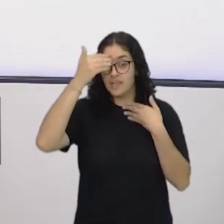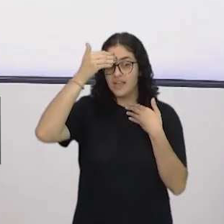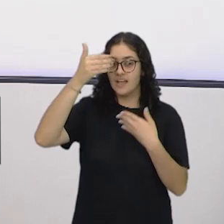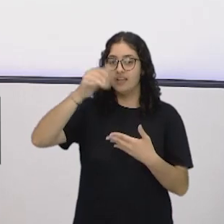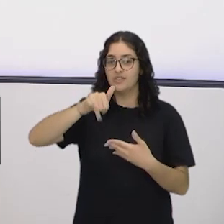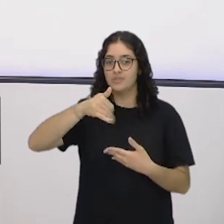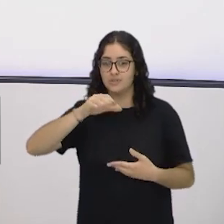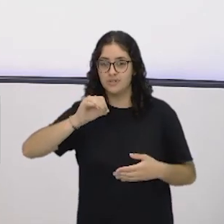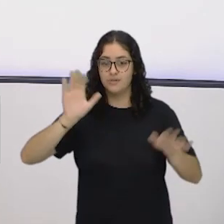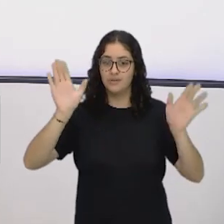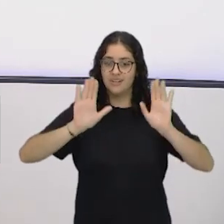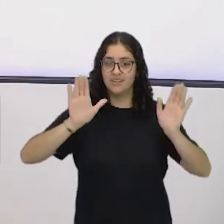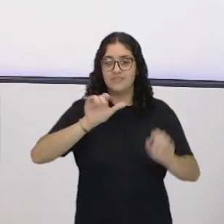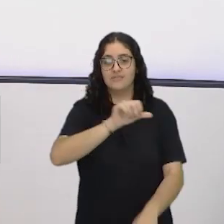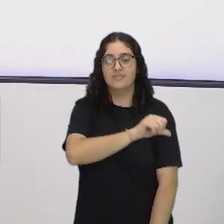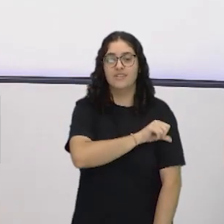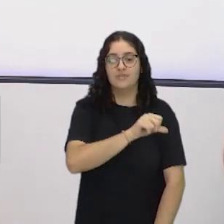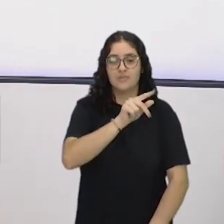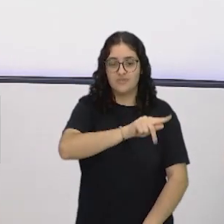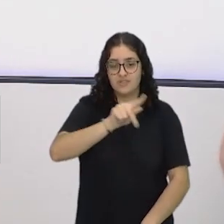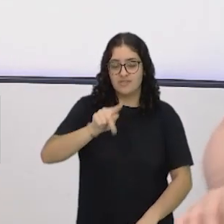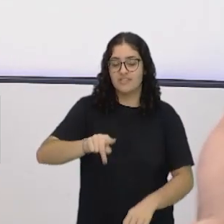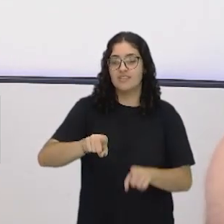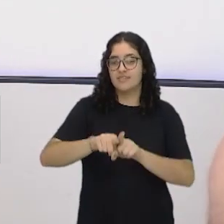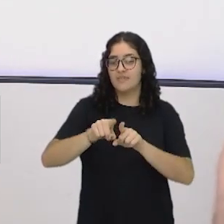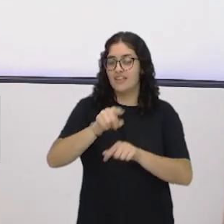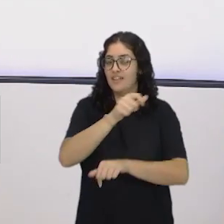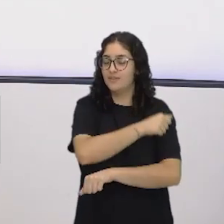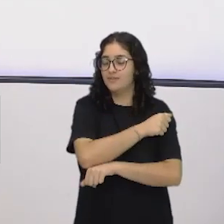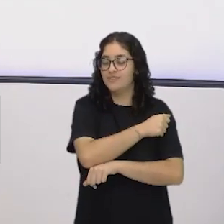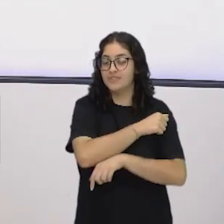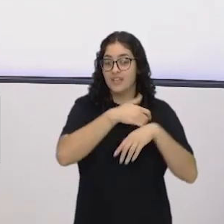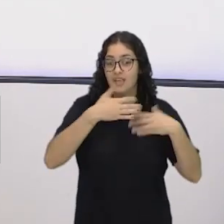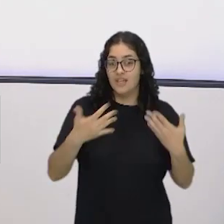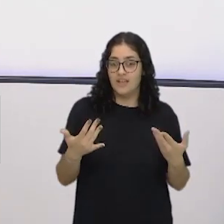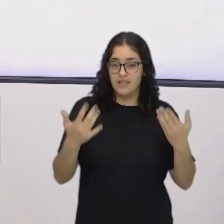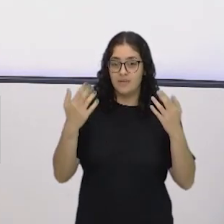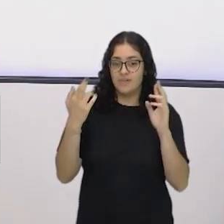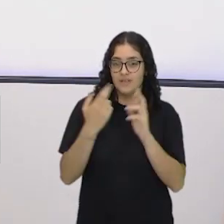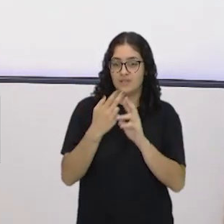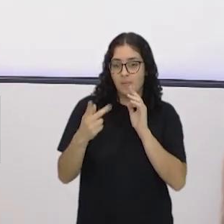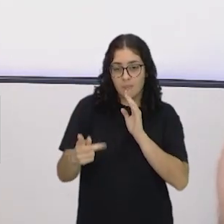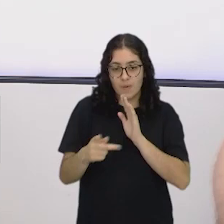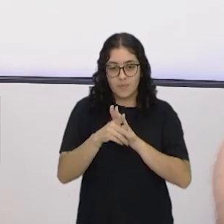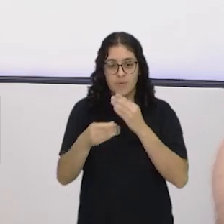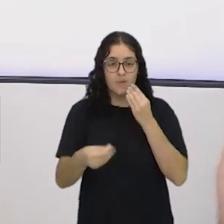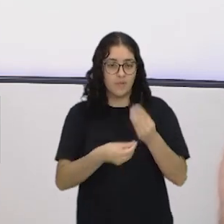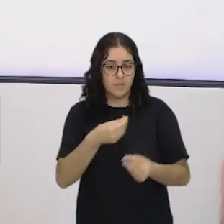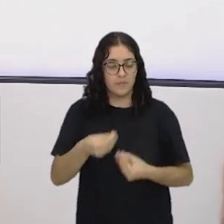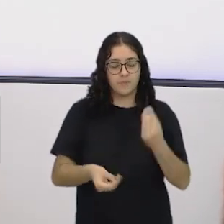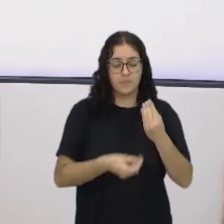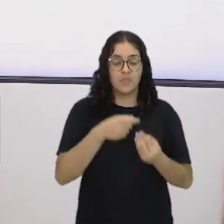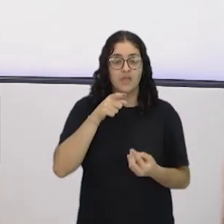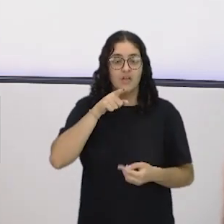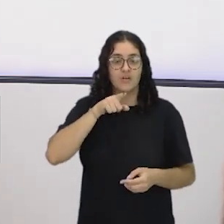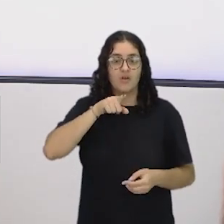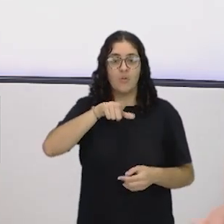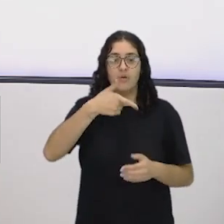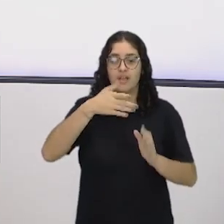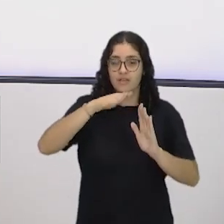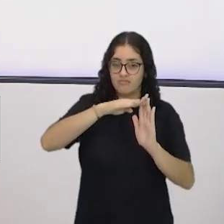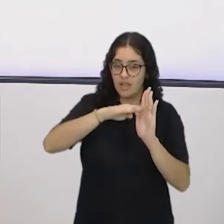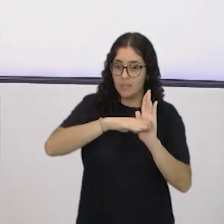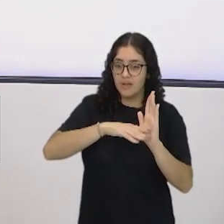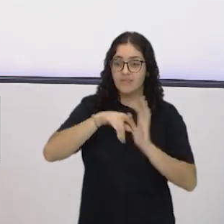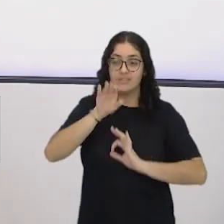nono ano, professores e alunos. Então, essa questão da relação verbal com outras semioses, então assim, como é o processo